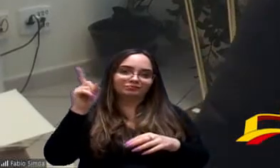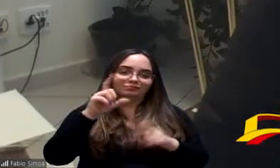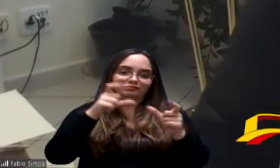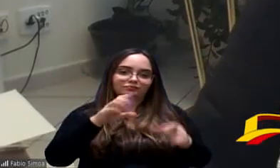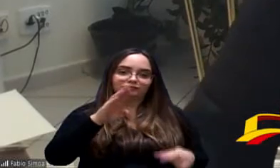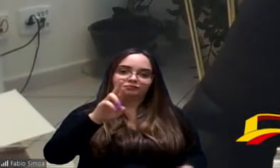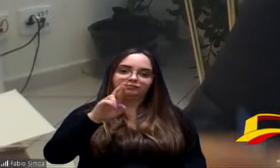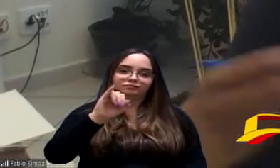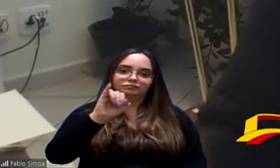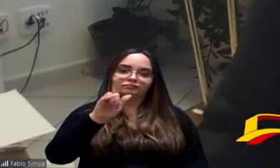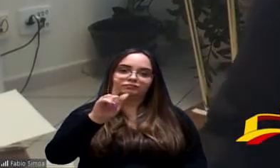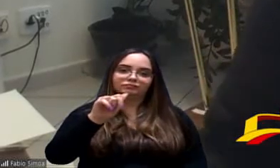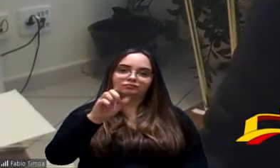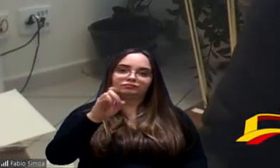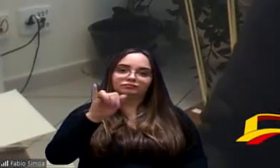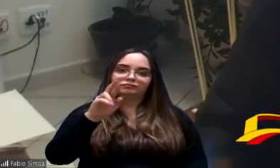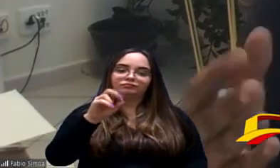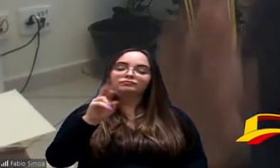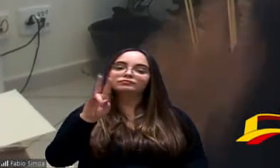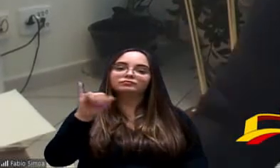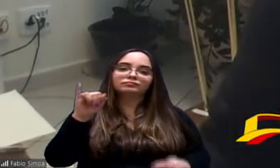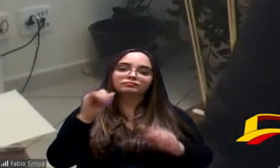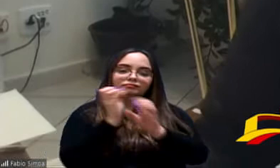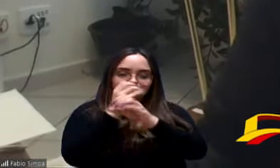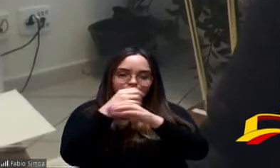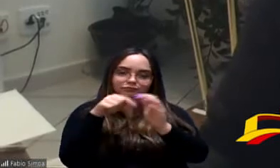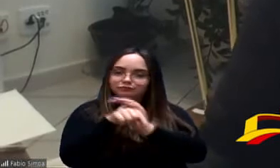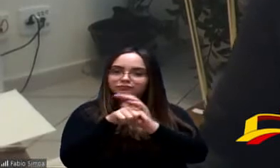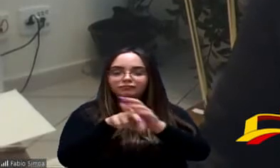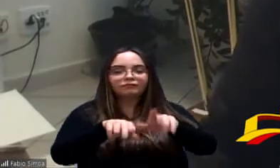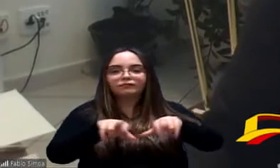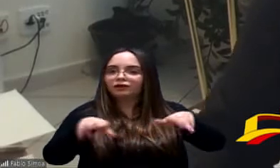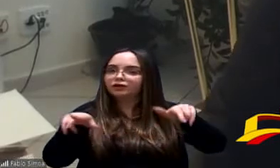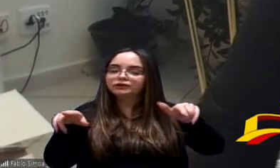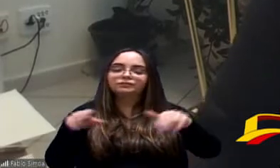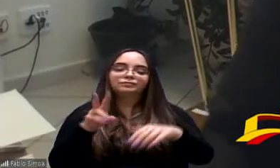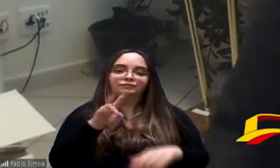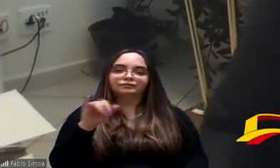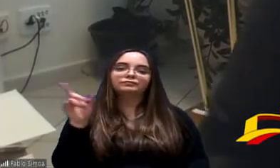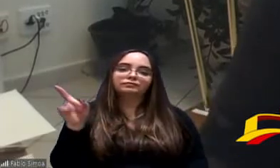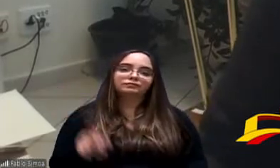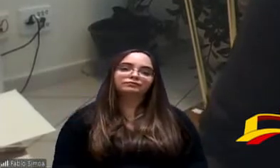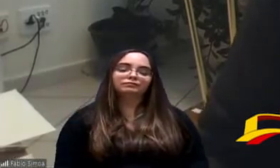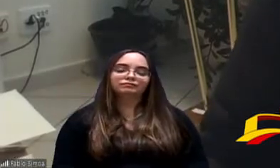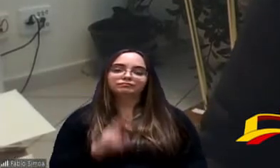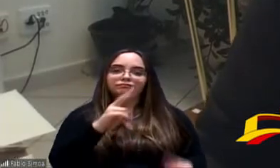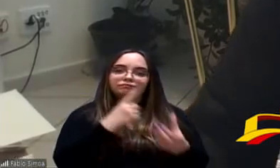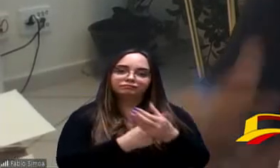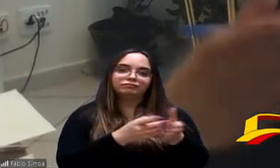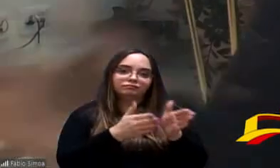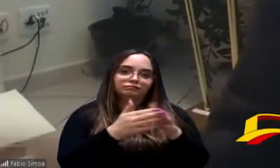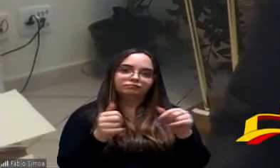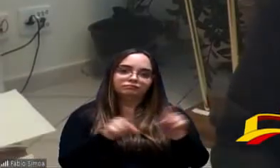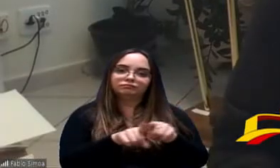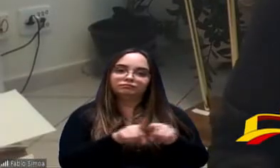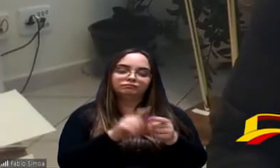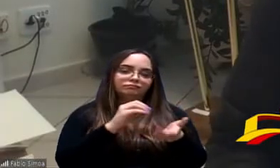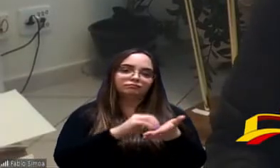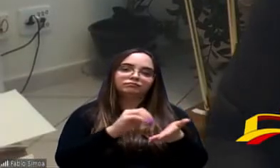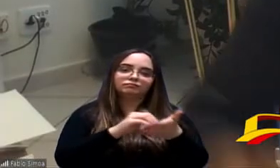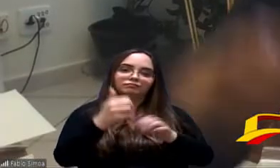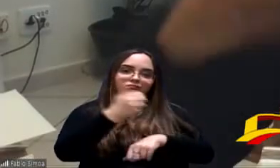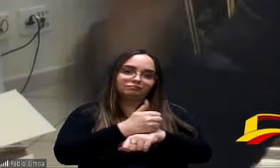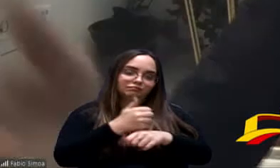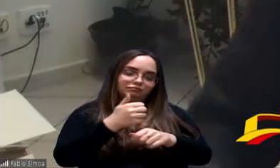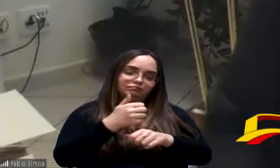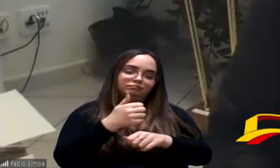tempo integral, né? Isso é de extrema importância. Como o Vitão fez esse requerimento, solicitando, né, também para a Secretaria de Educação,